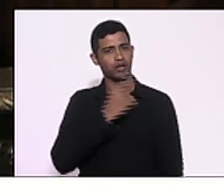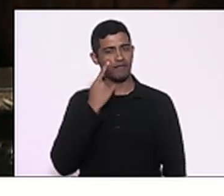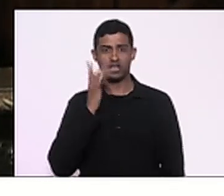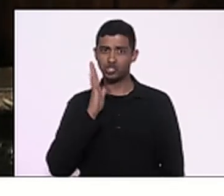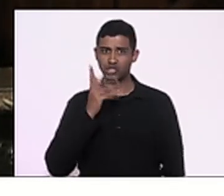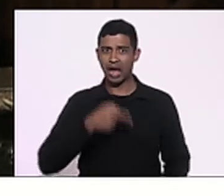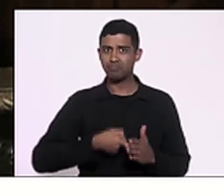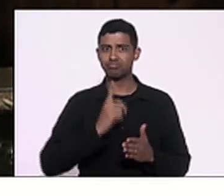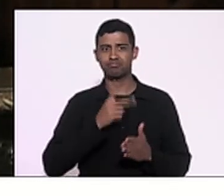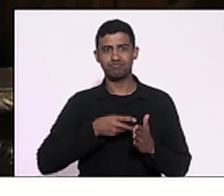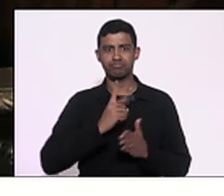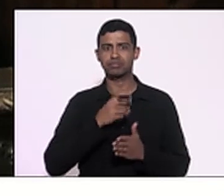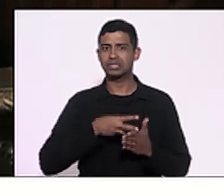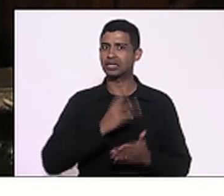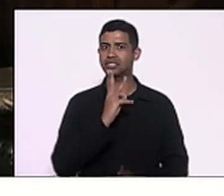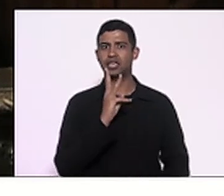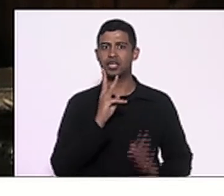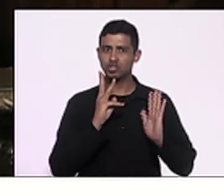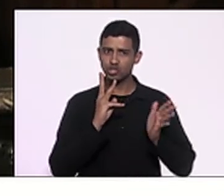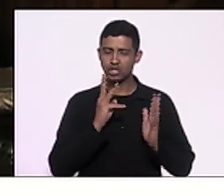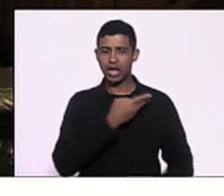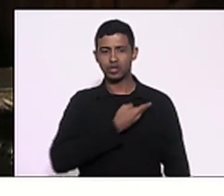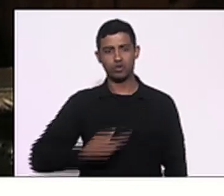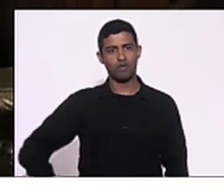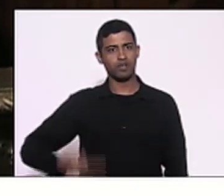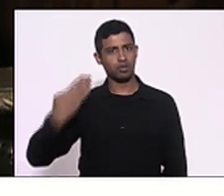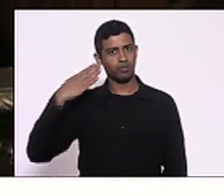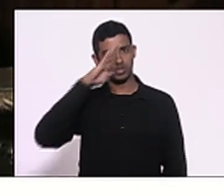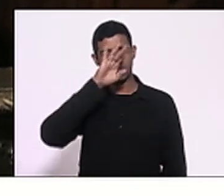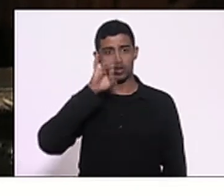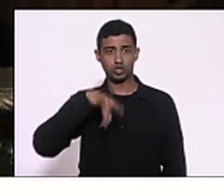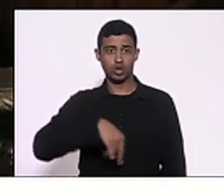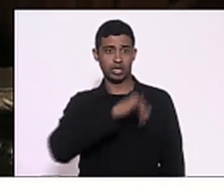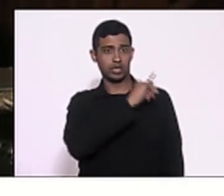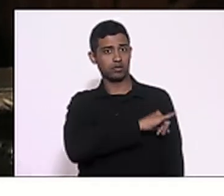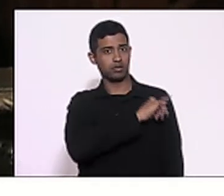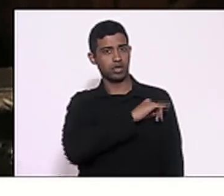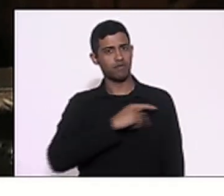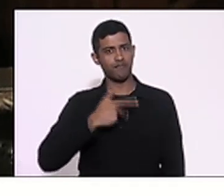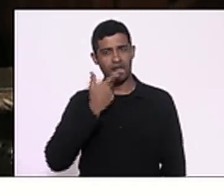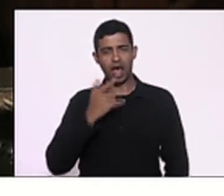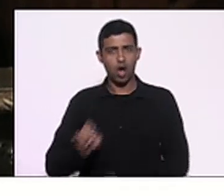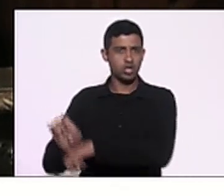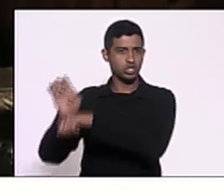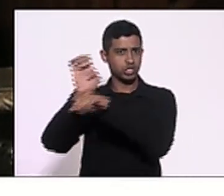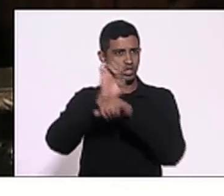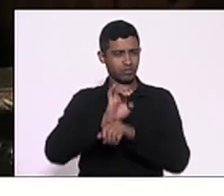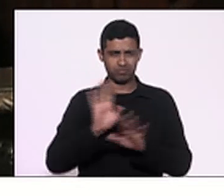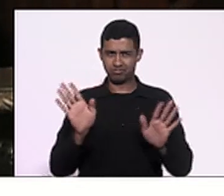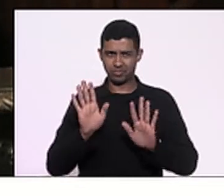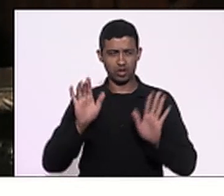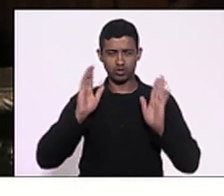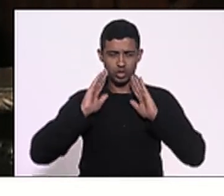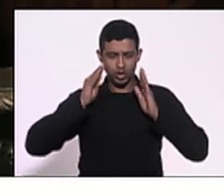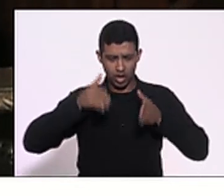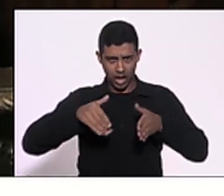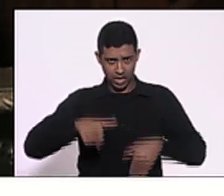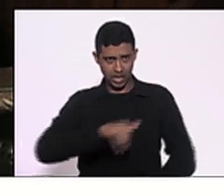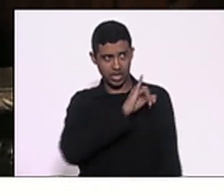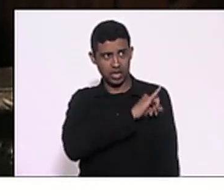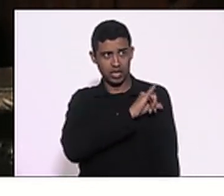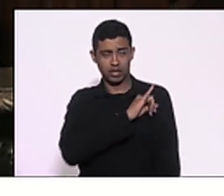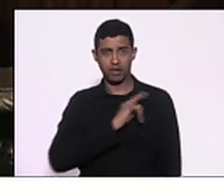e claramente balizadora do parecer que a própria assessoria jurídica do MEC elaborou, e o documento é